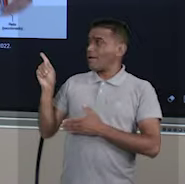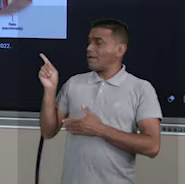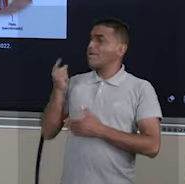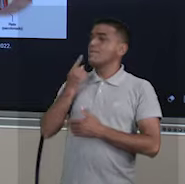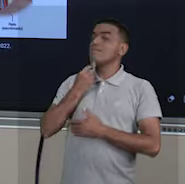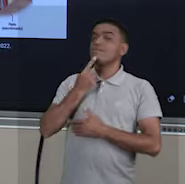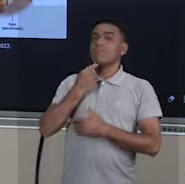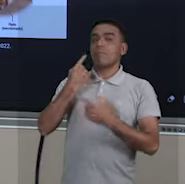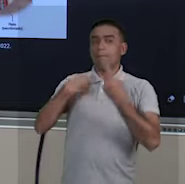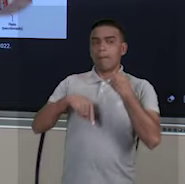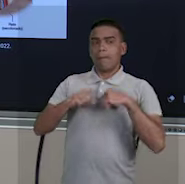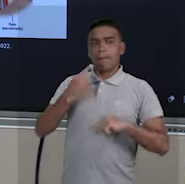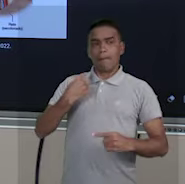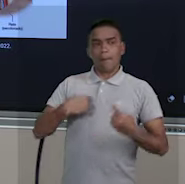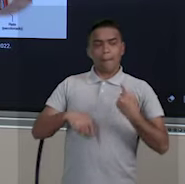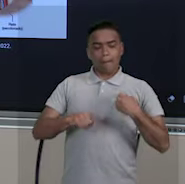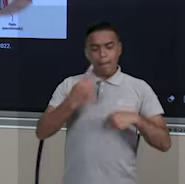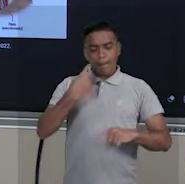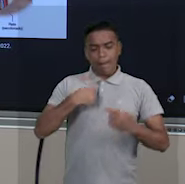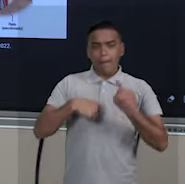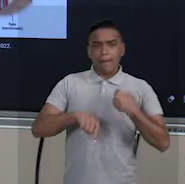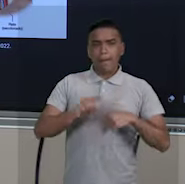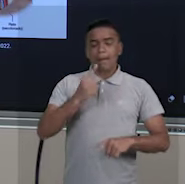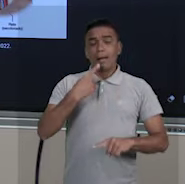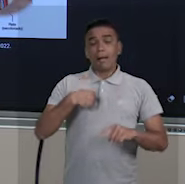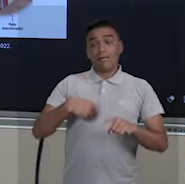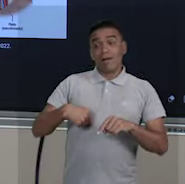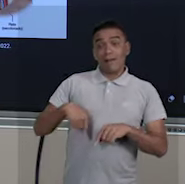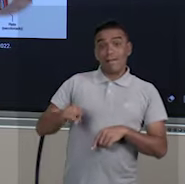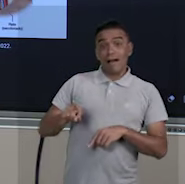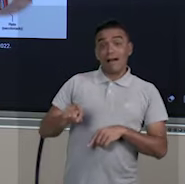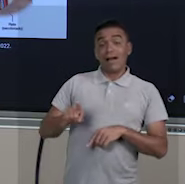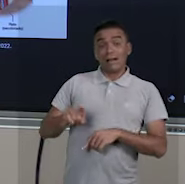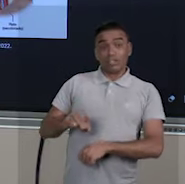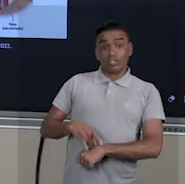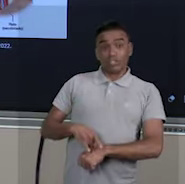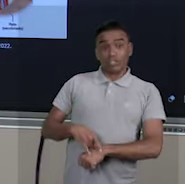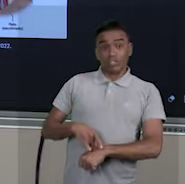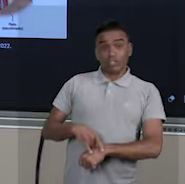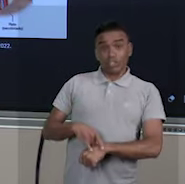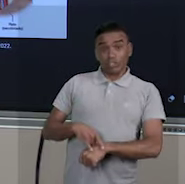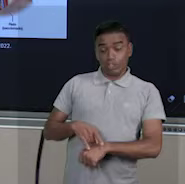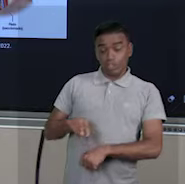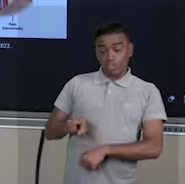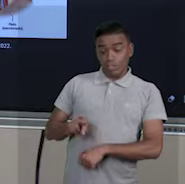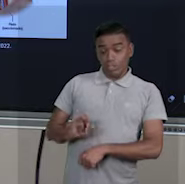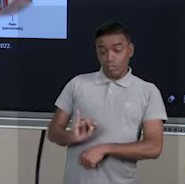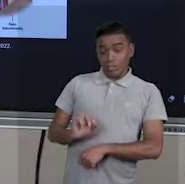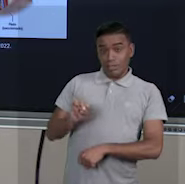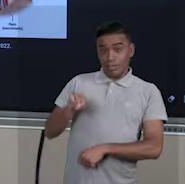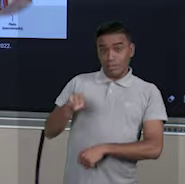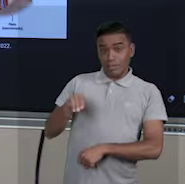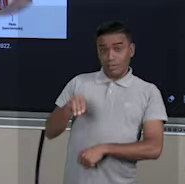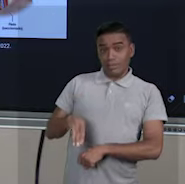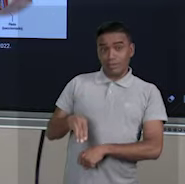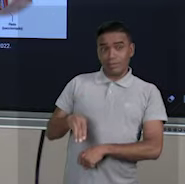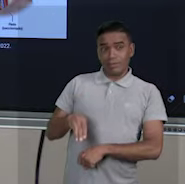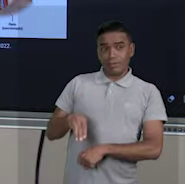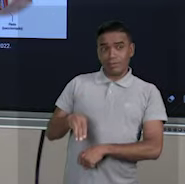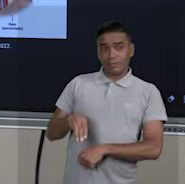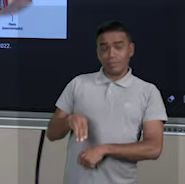aqui, ó, do canal que vai levar a urina lá do rim para